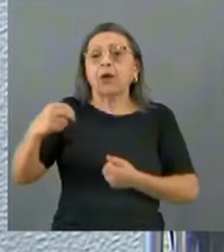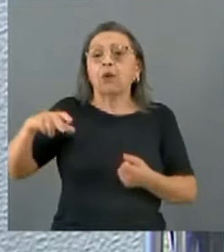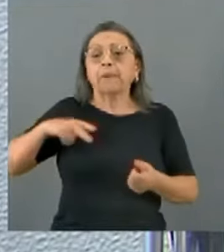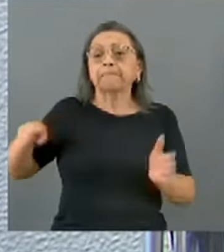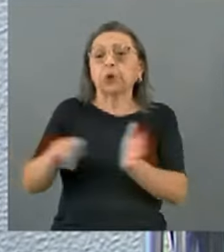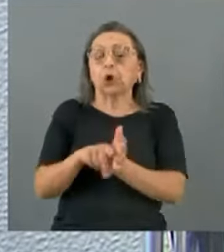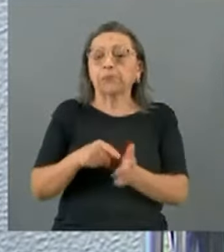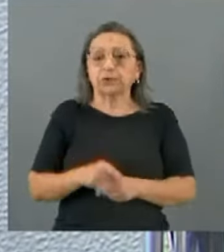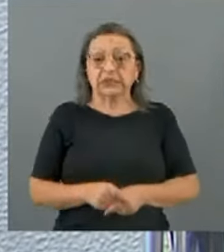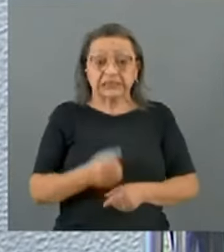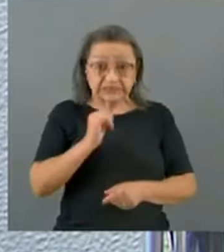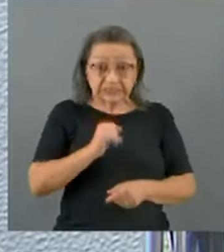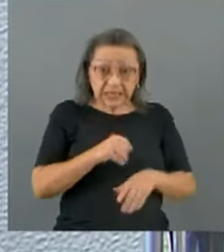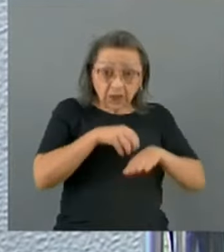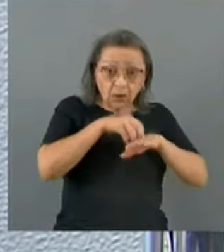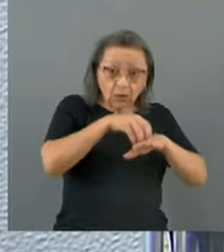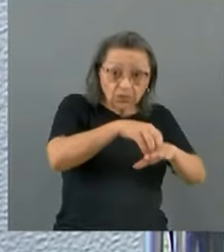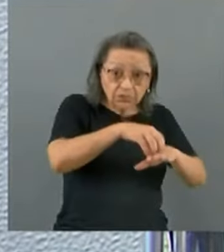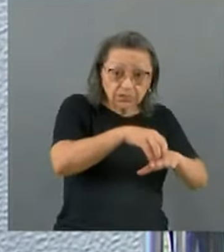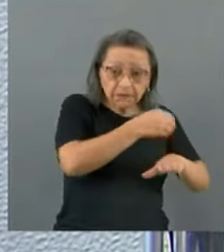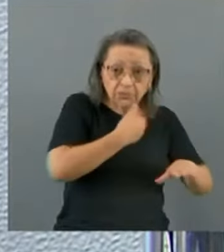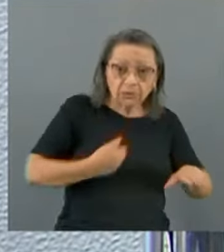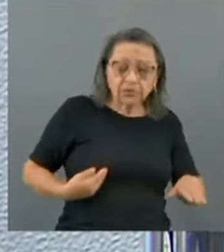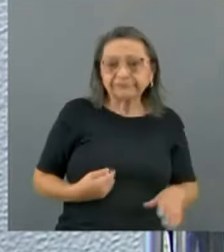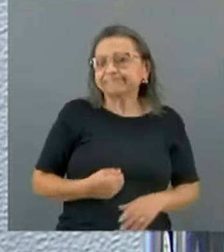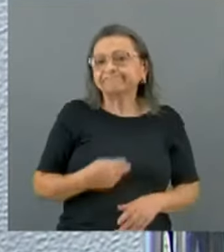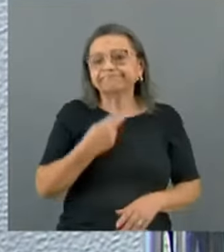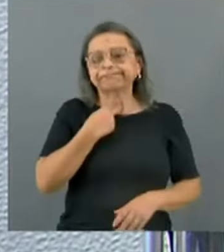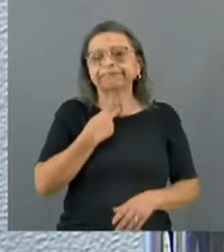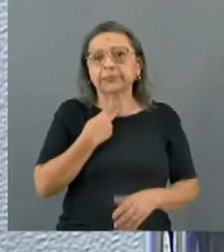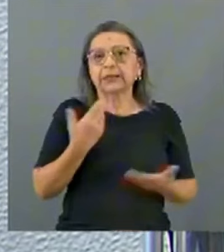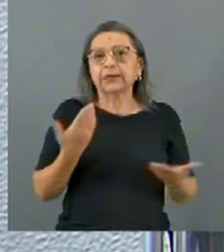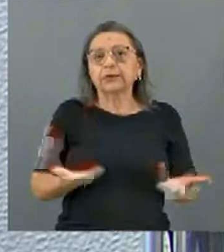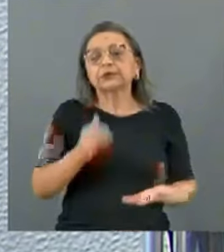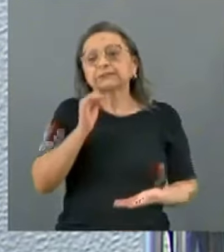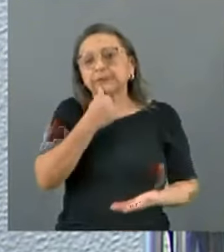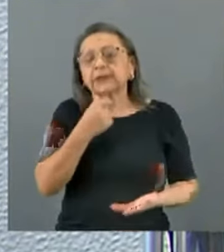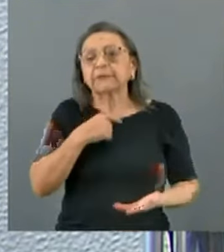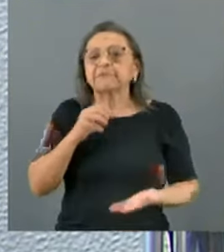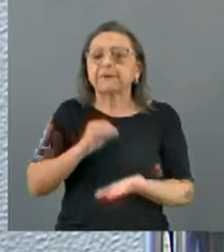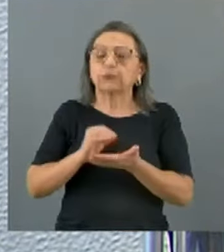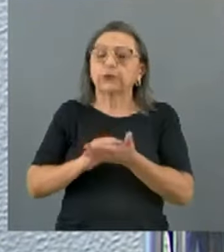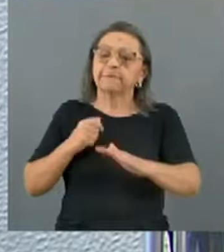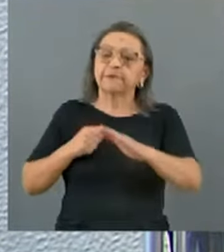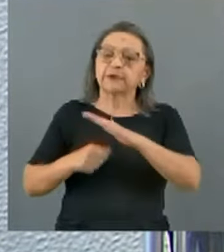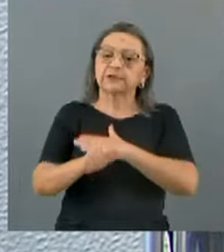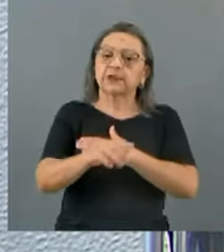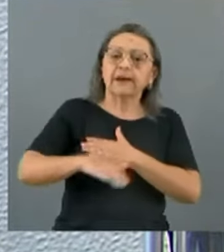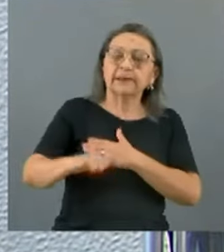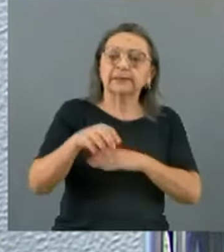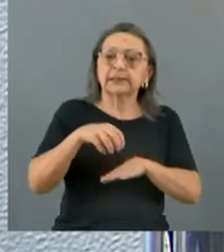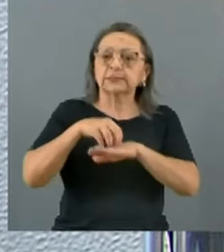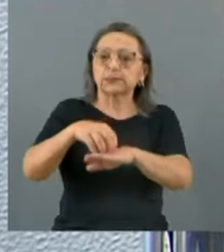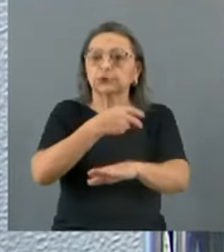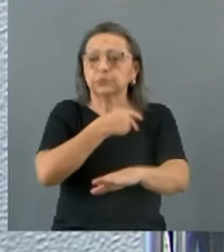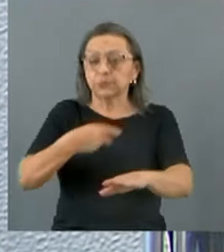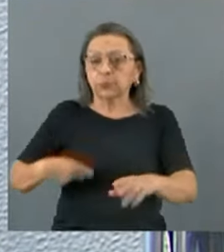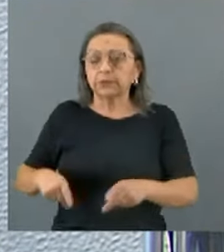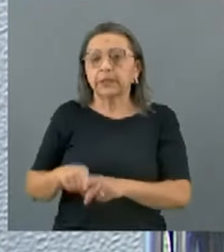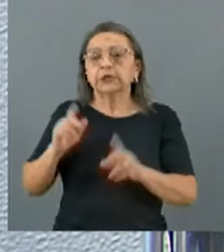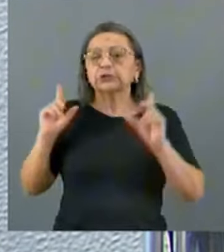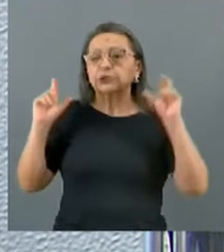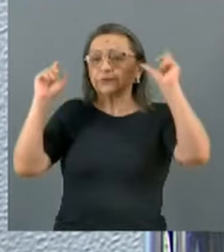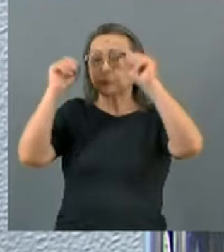temos, infelizmente, a falta do investimento em transporte público, a dificuldade de mobilidade,